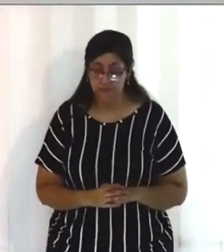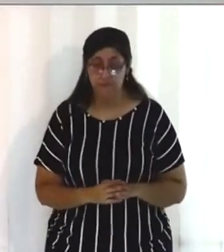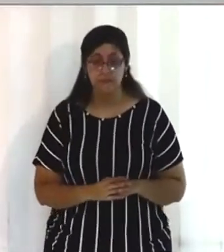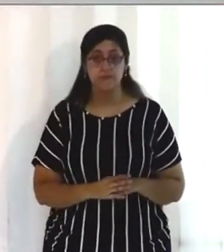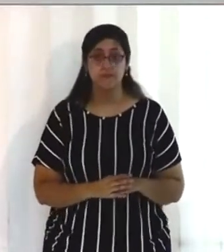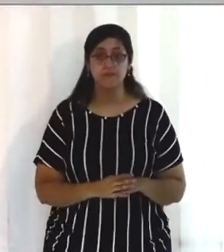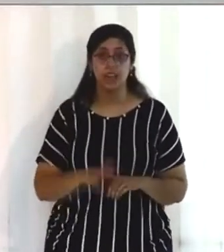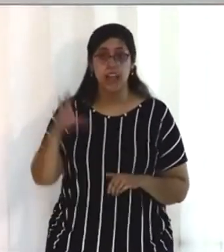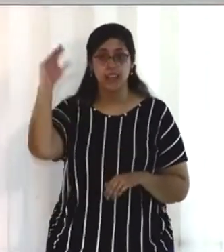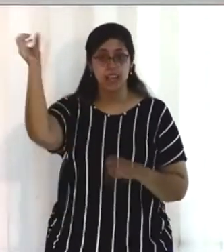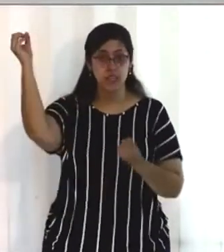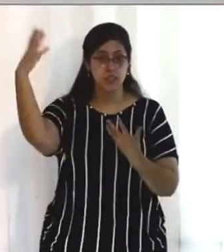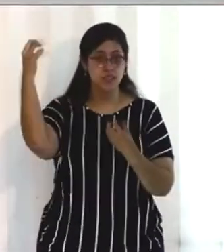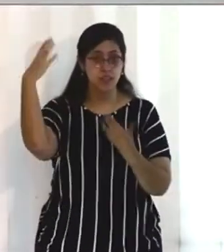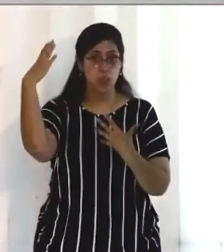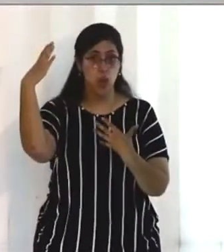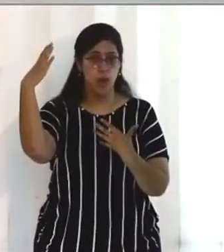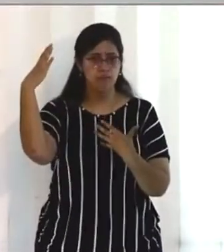arca.